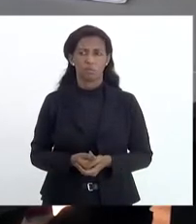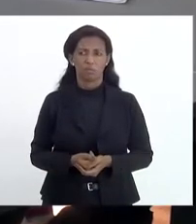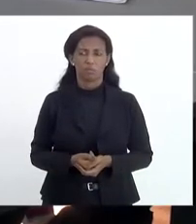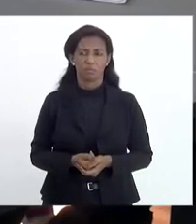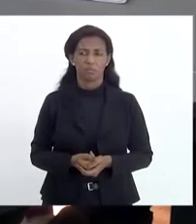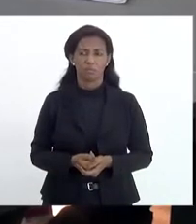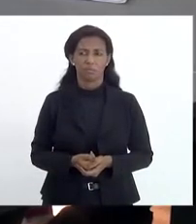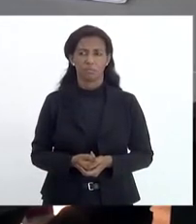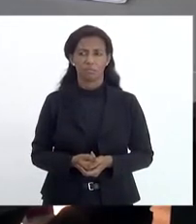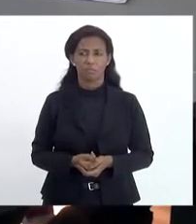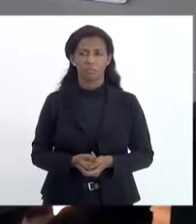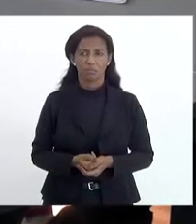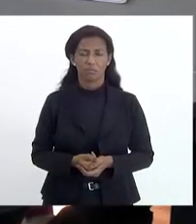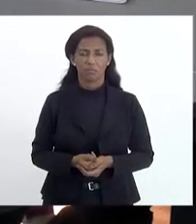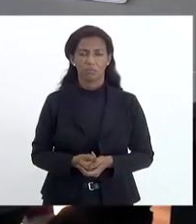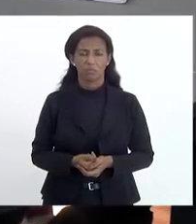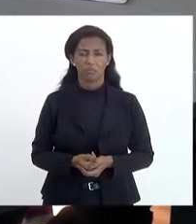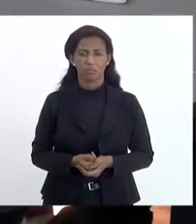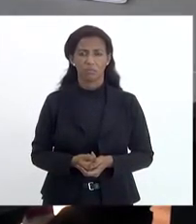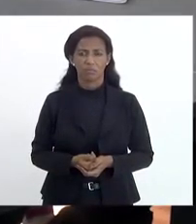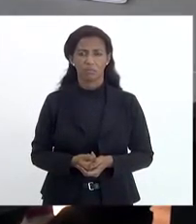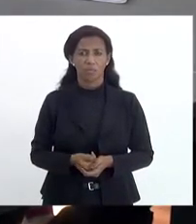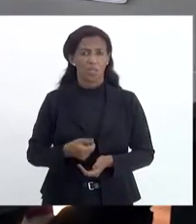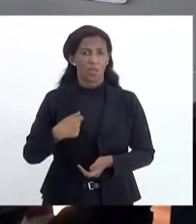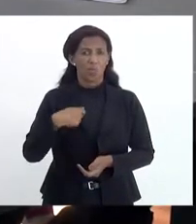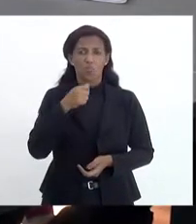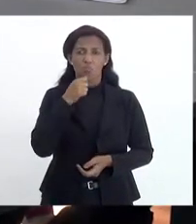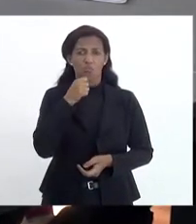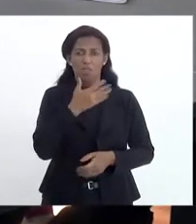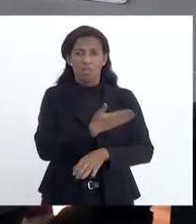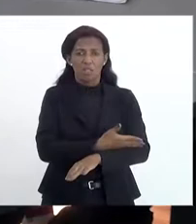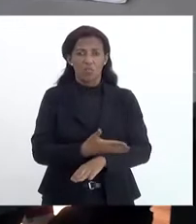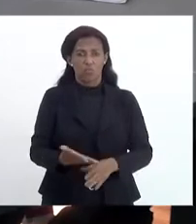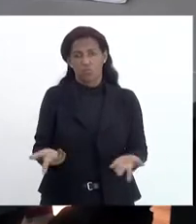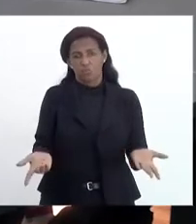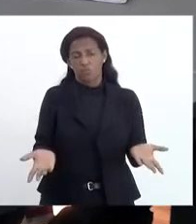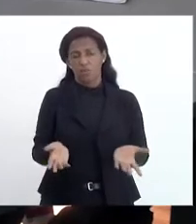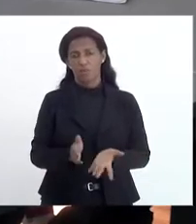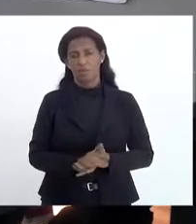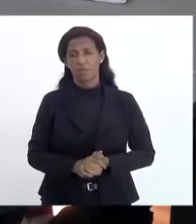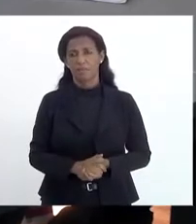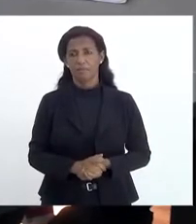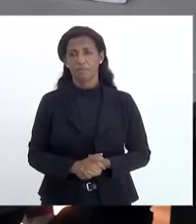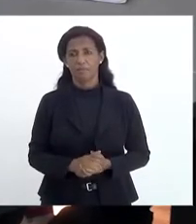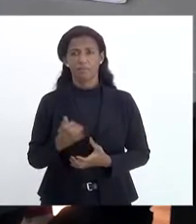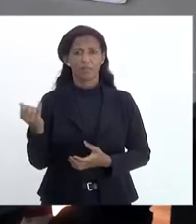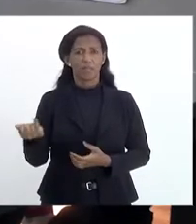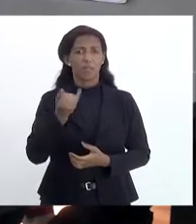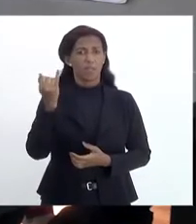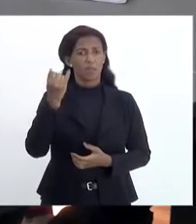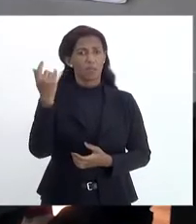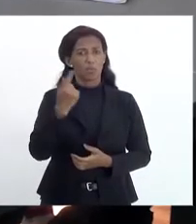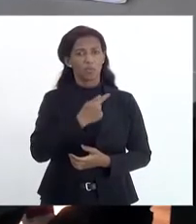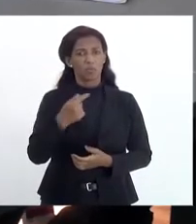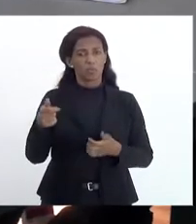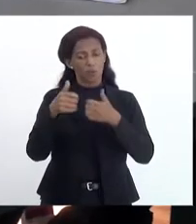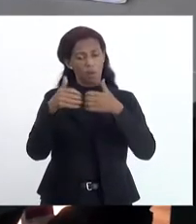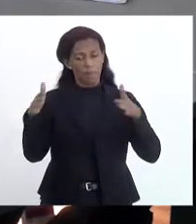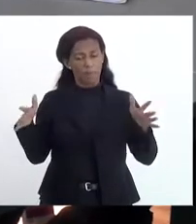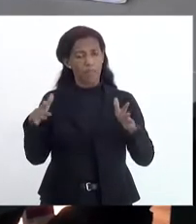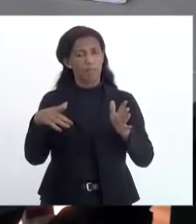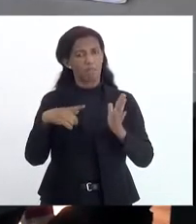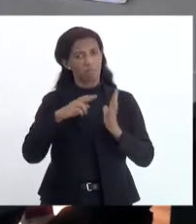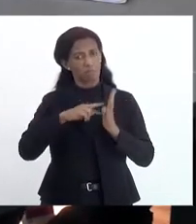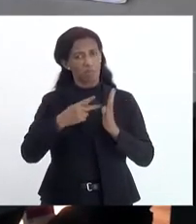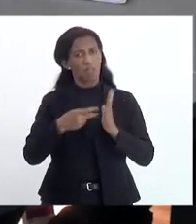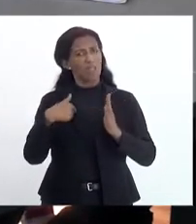sem não faço isso, então, não tenho esse hábito, mas como líder do governo agora, é importante para o governo ampliar essa questão e eu vou